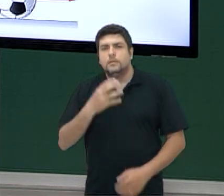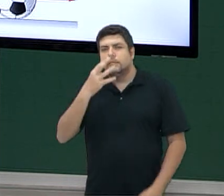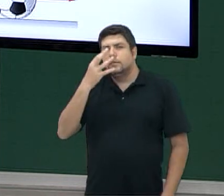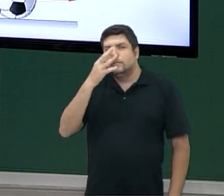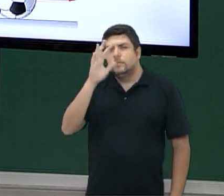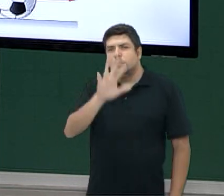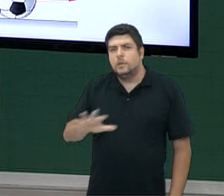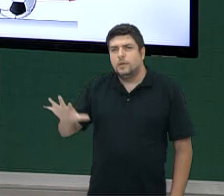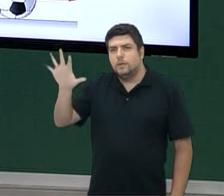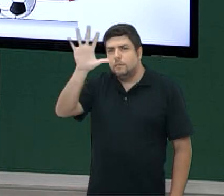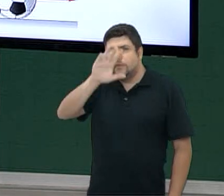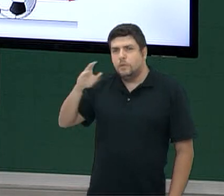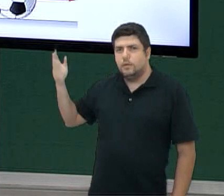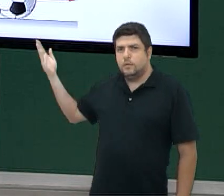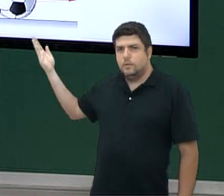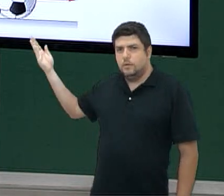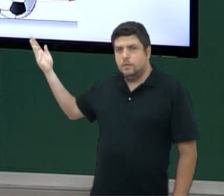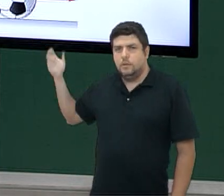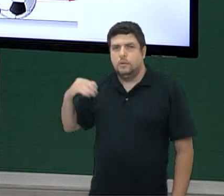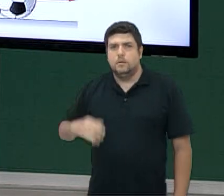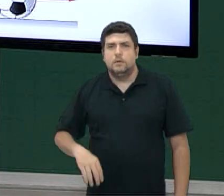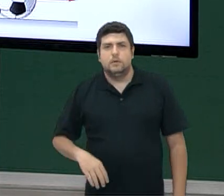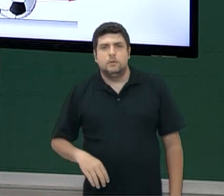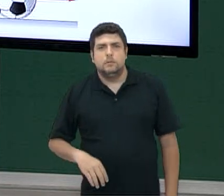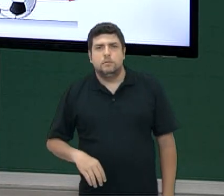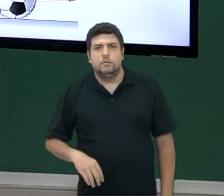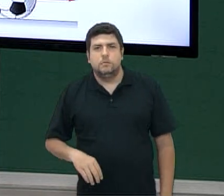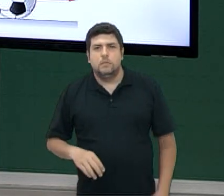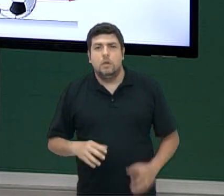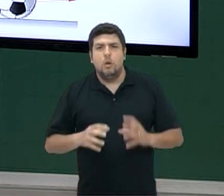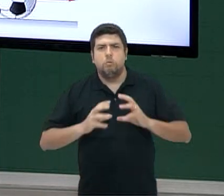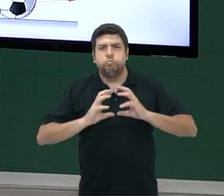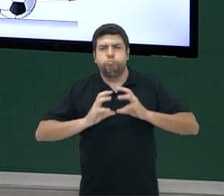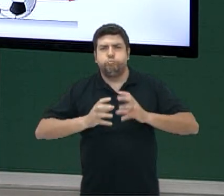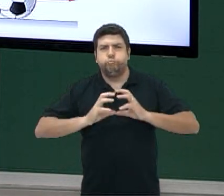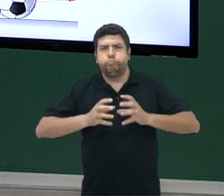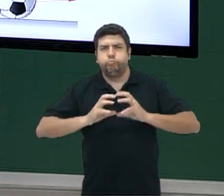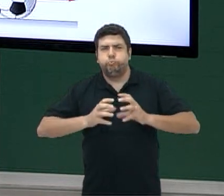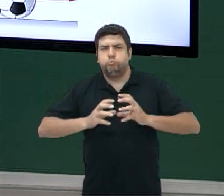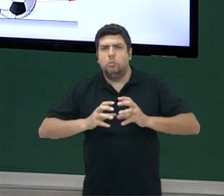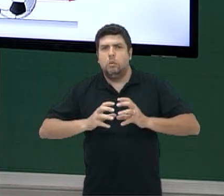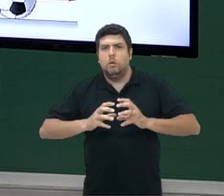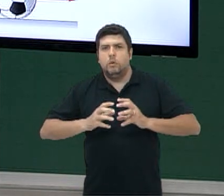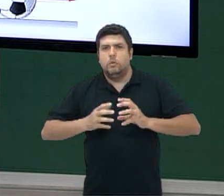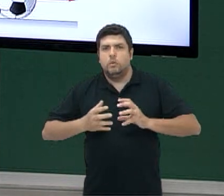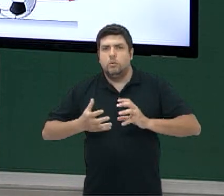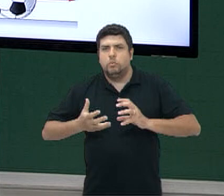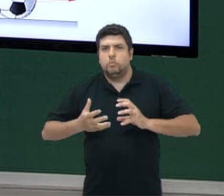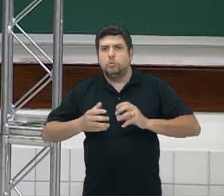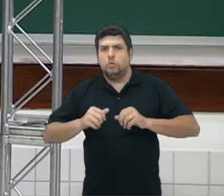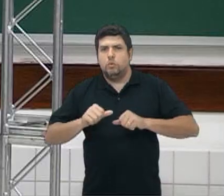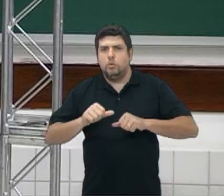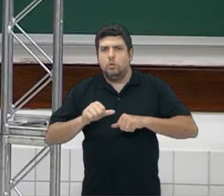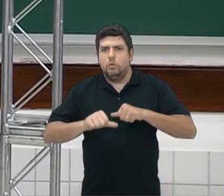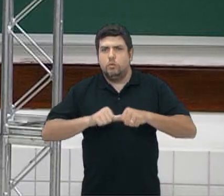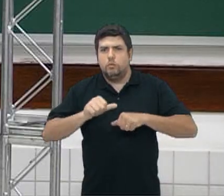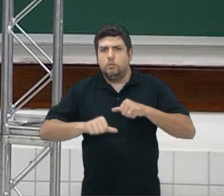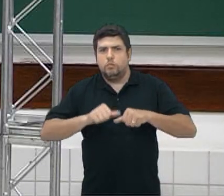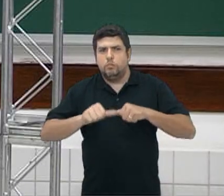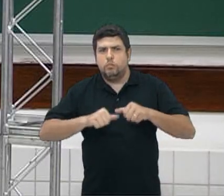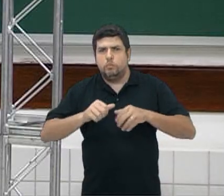vendo aqui, né, a bola ela está mudando a quantidade de movimento, e significa que o vetor quantidade de movimento também está